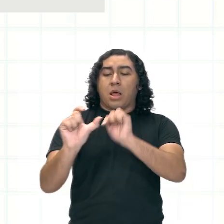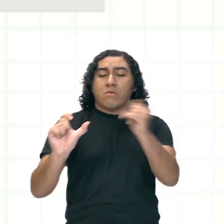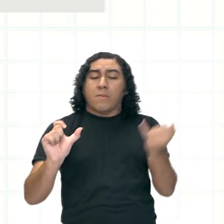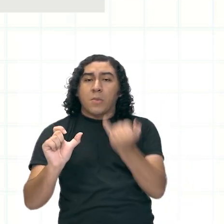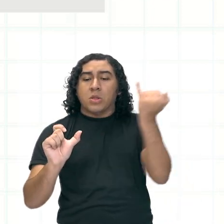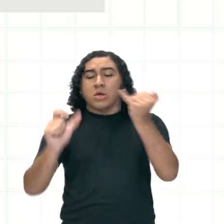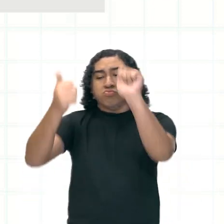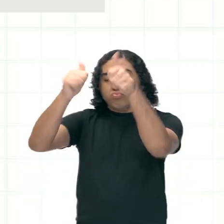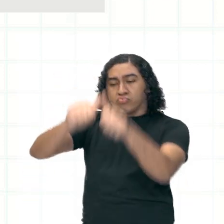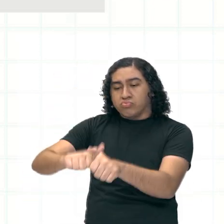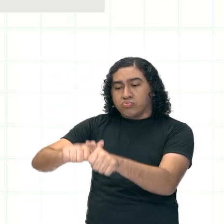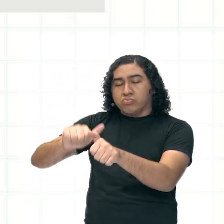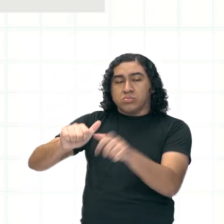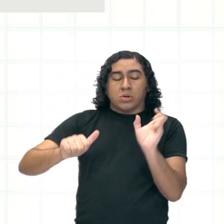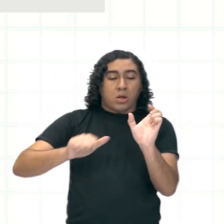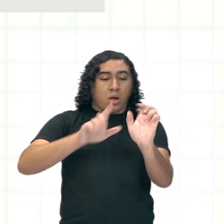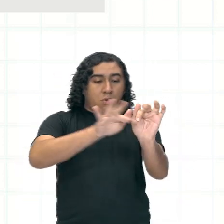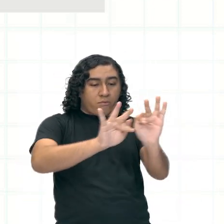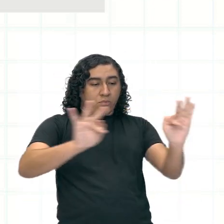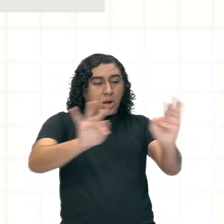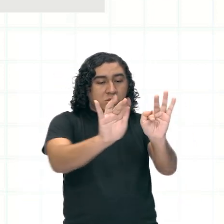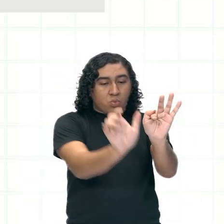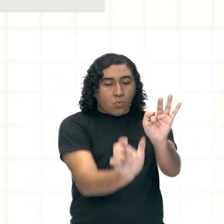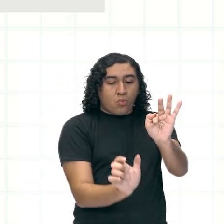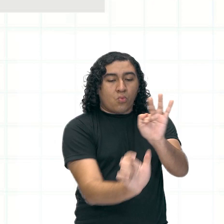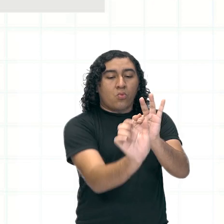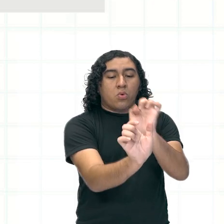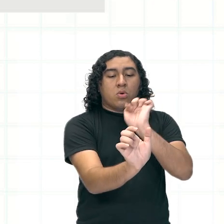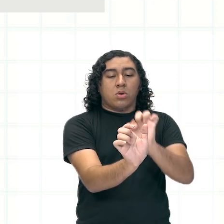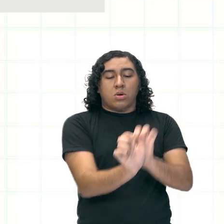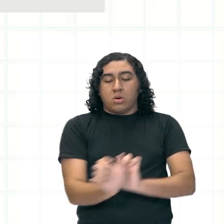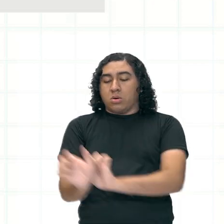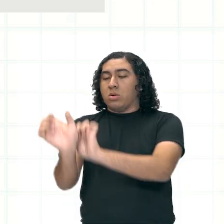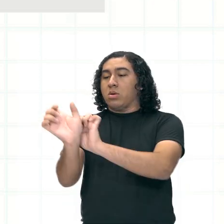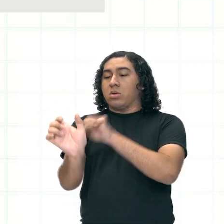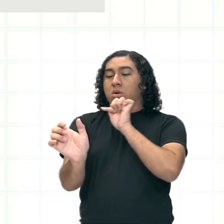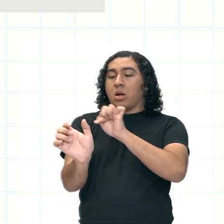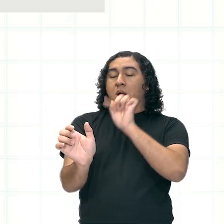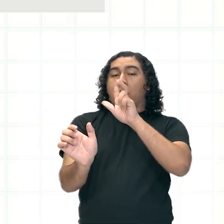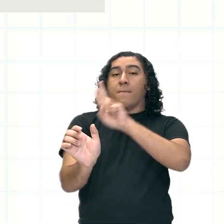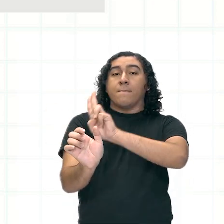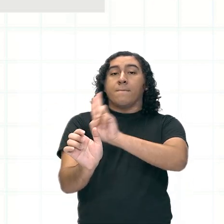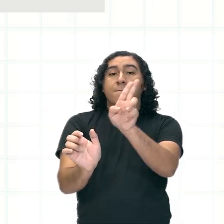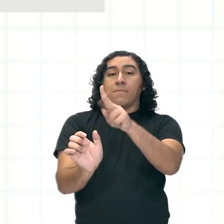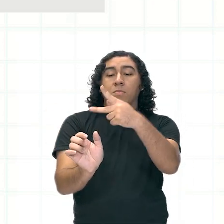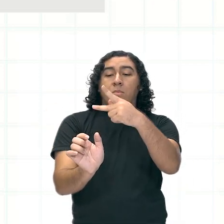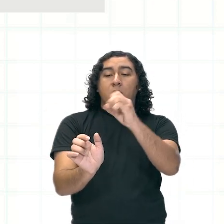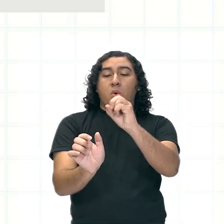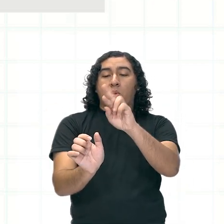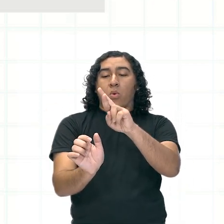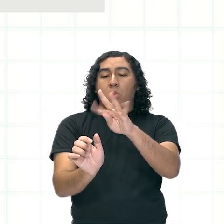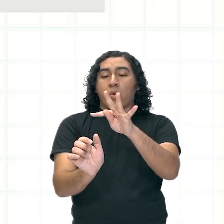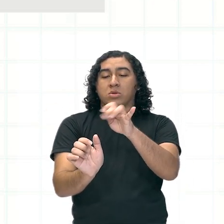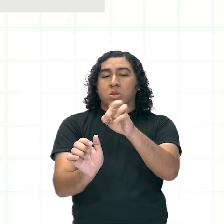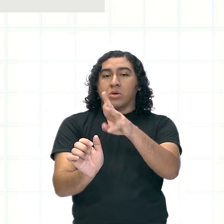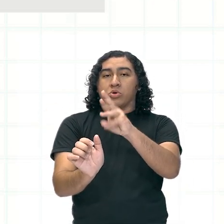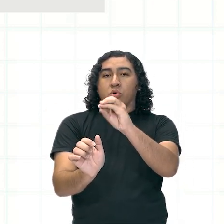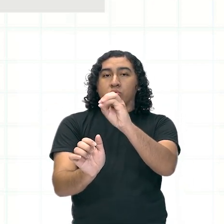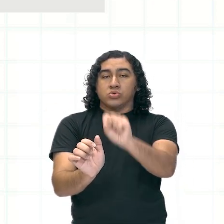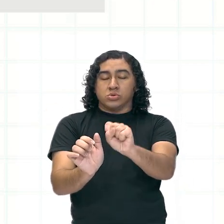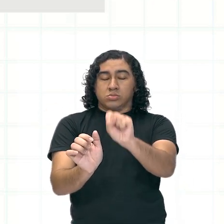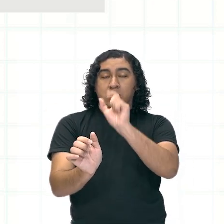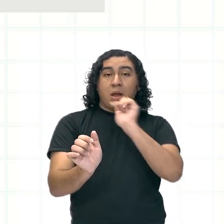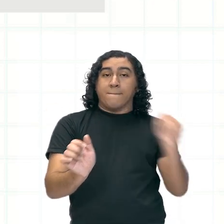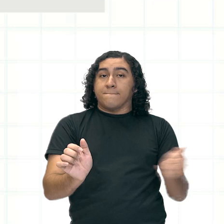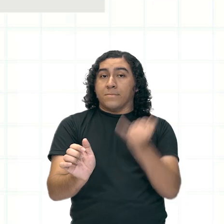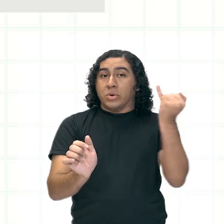núcleo. Então, do núcleo do nosso sujeito, a gente vai ter a palavra porteiros como palavra mais importante.